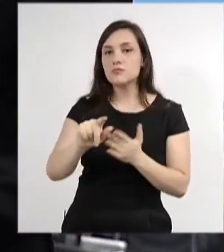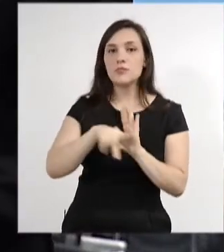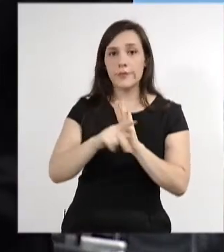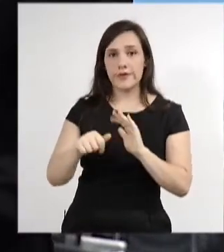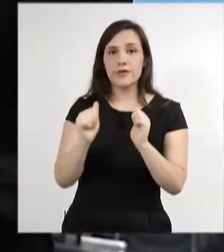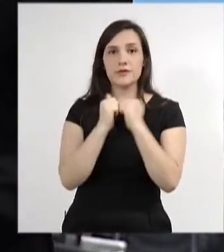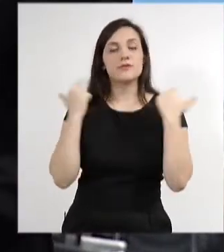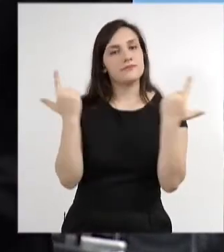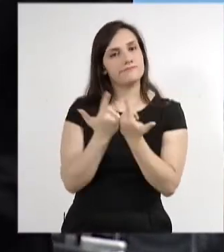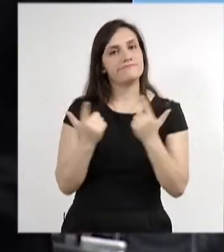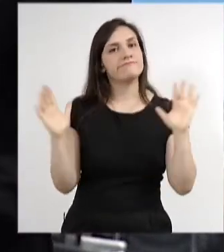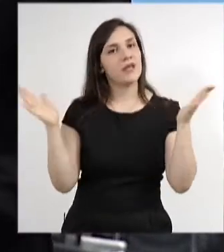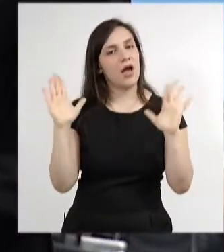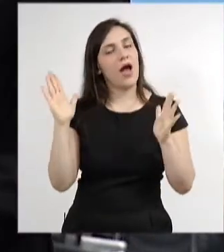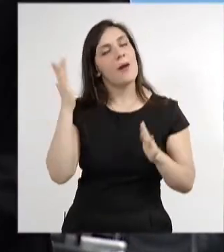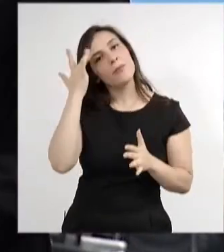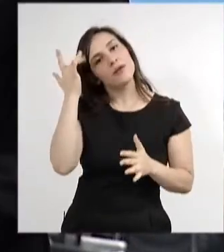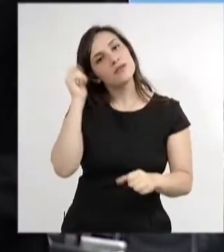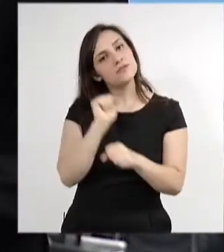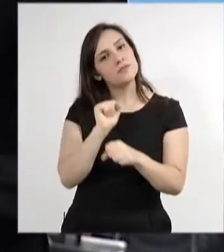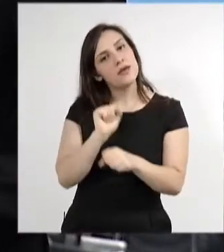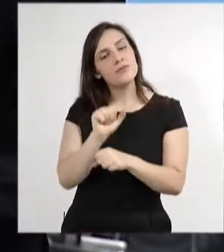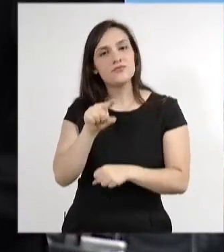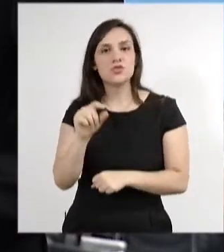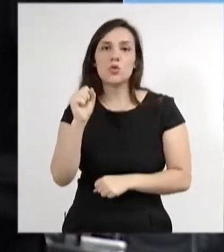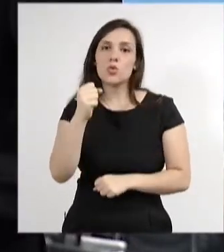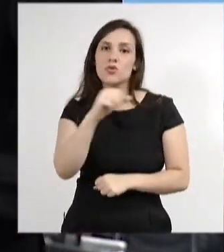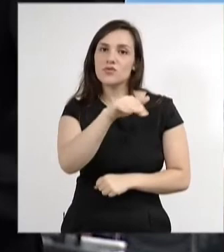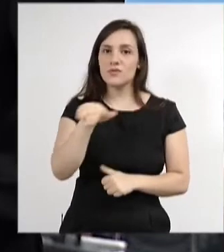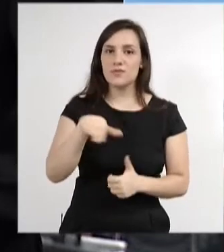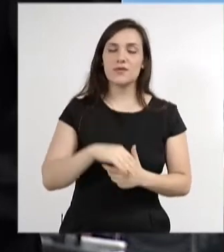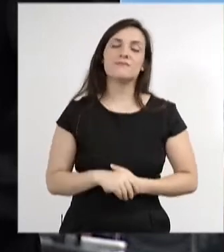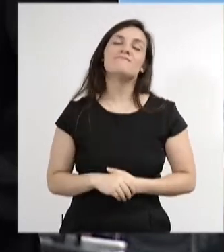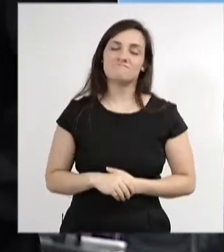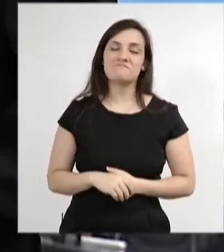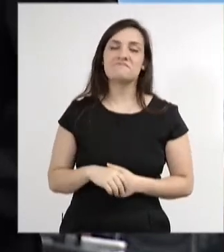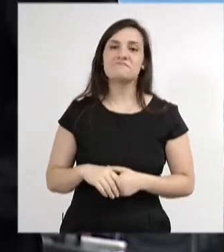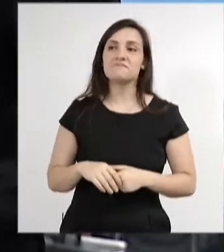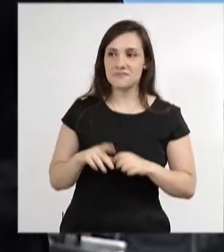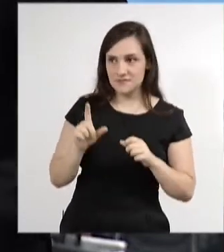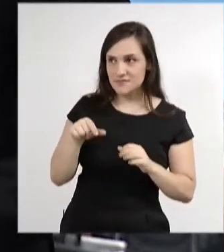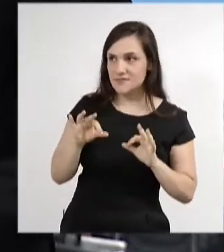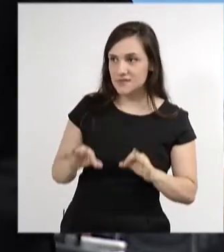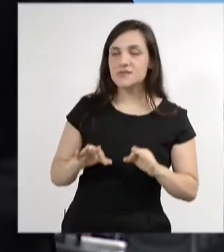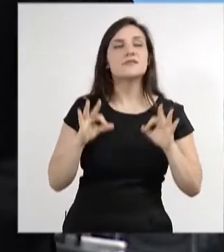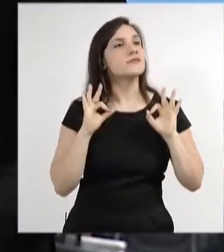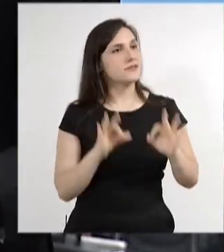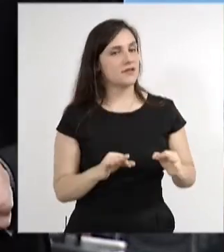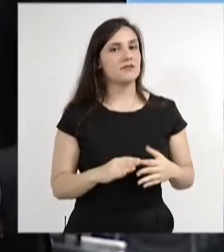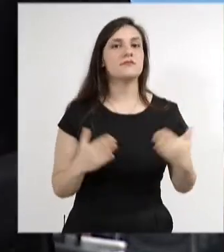na Casa de Leis. Até amanhã, às 8h30 da manhã, né, Kleber? Isso mesmo. Um ótimo